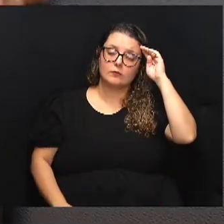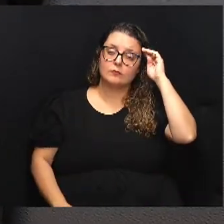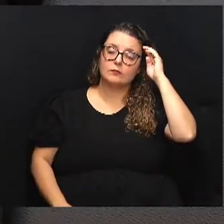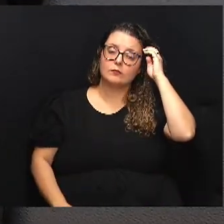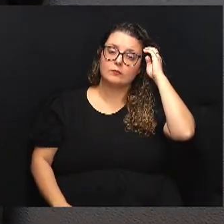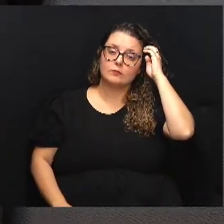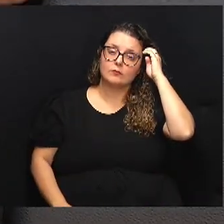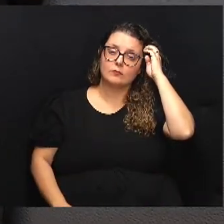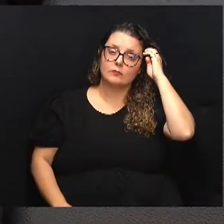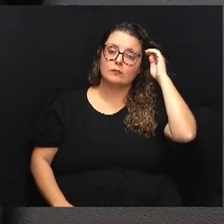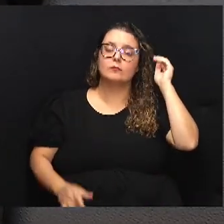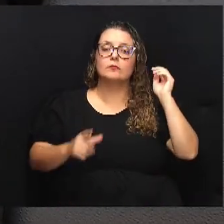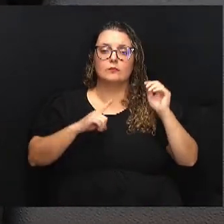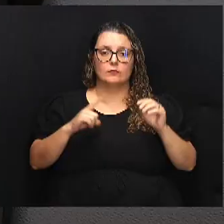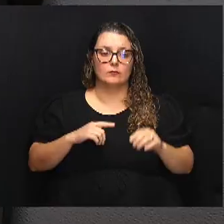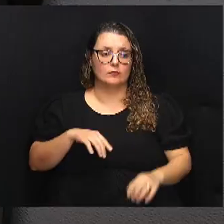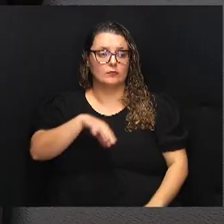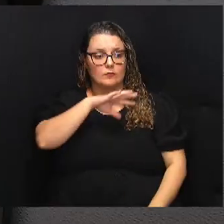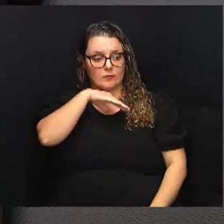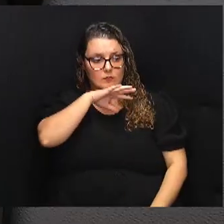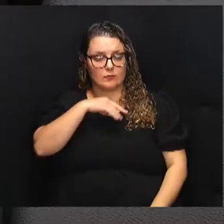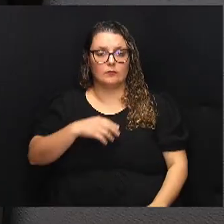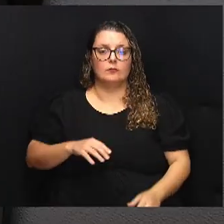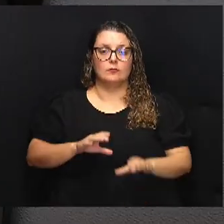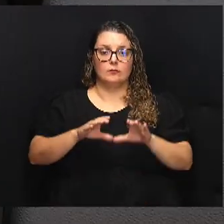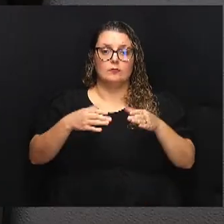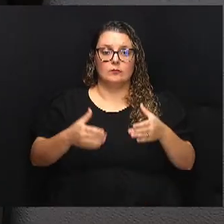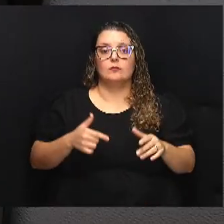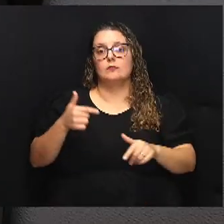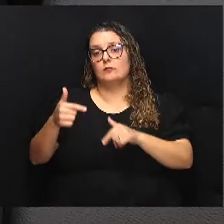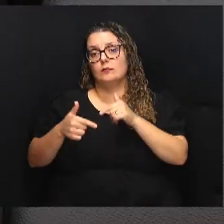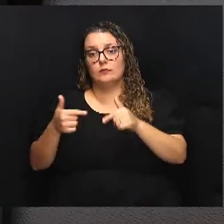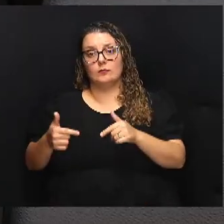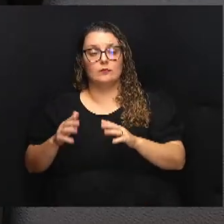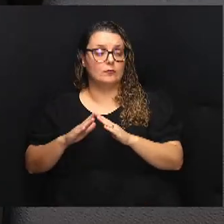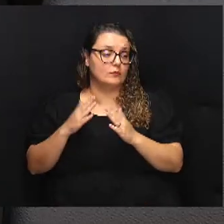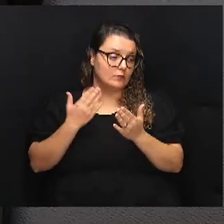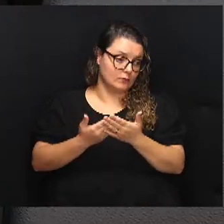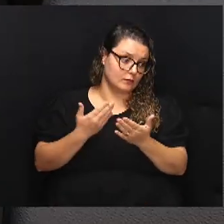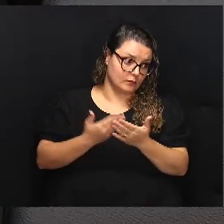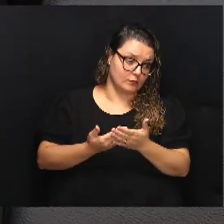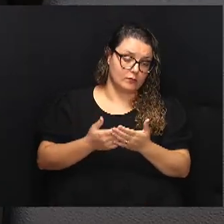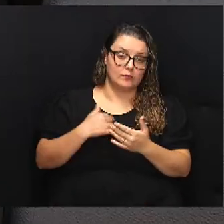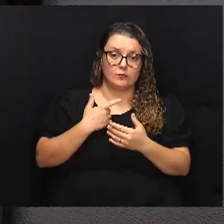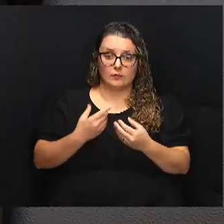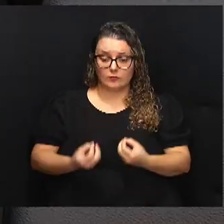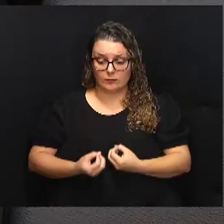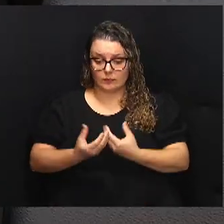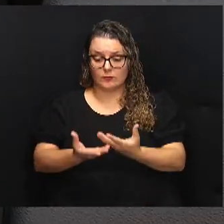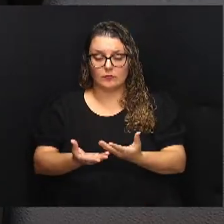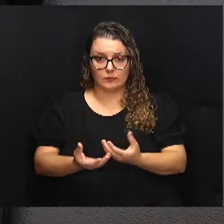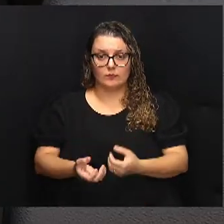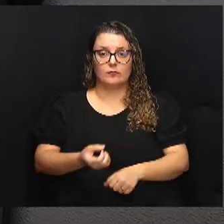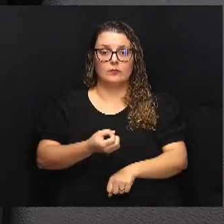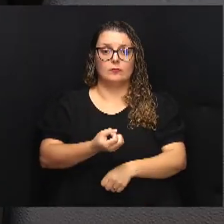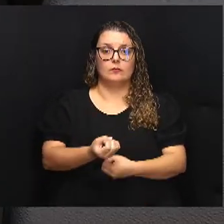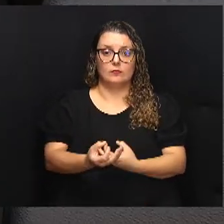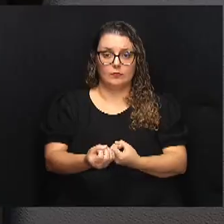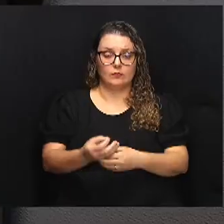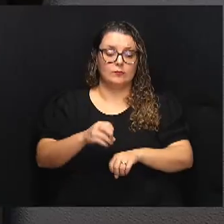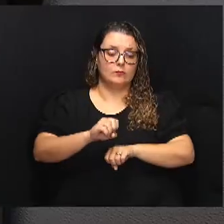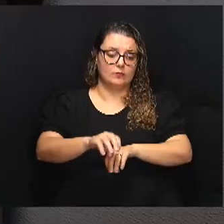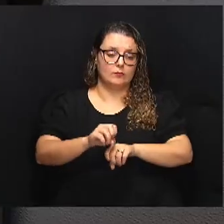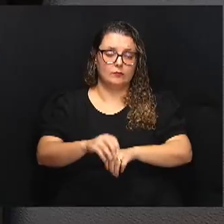temos animais comunitários, como eu disse, trabalhos em escolas, né, a gente tem que levar essa educação também da causa animal,